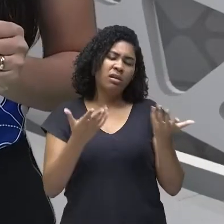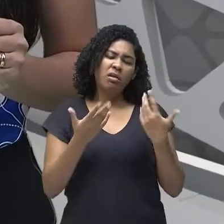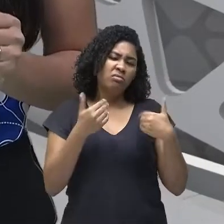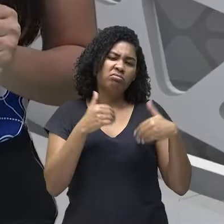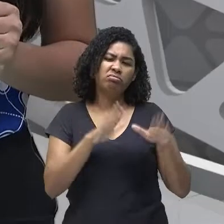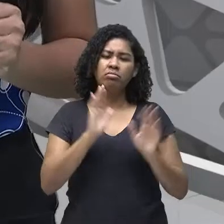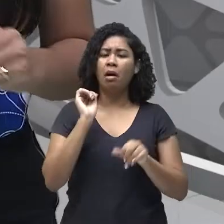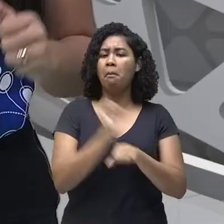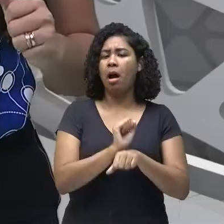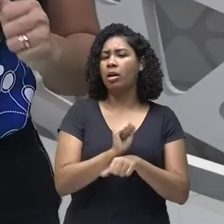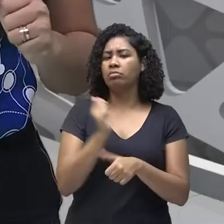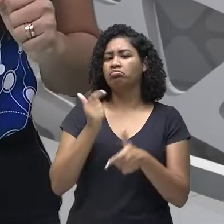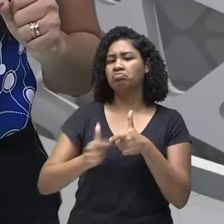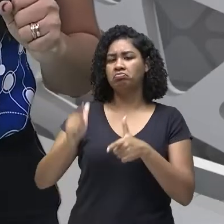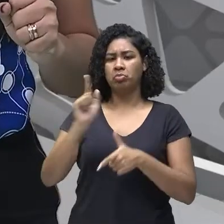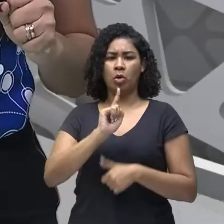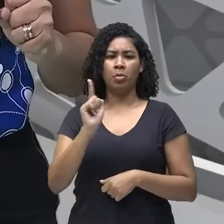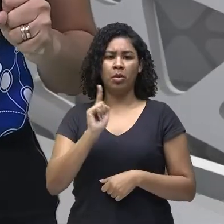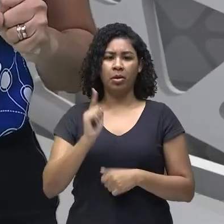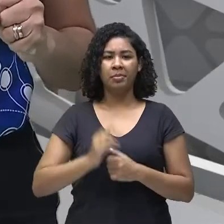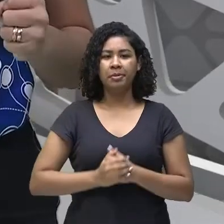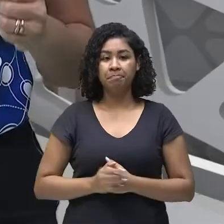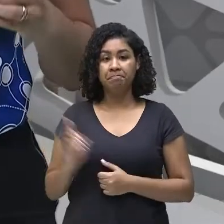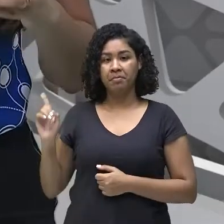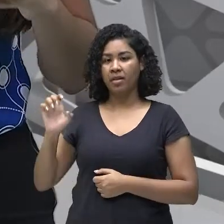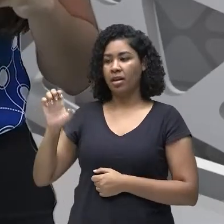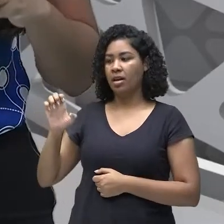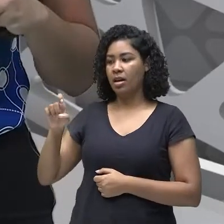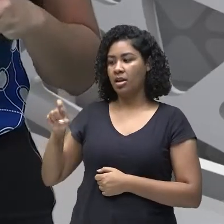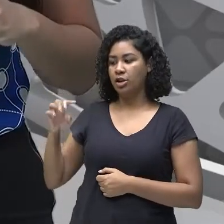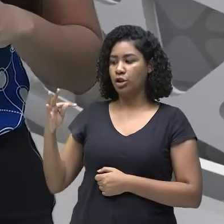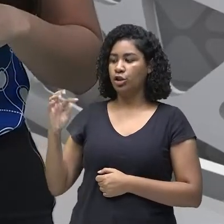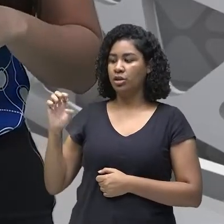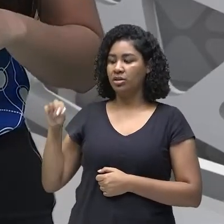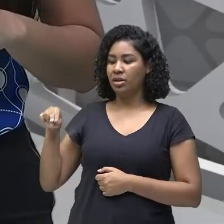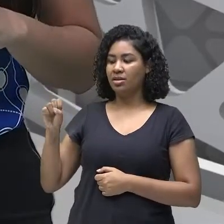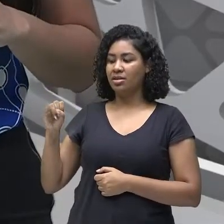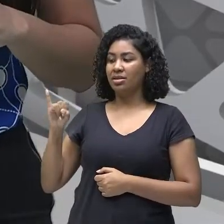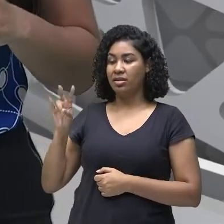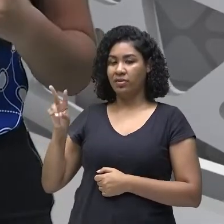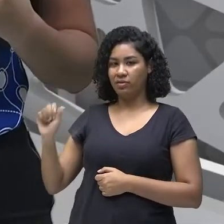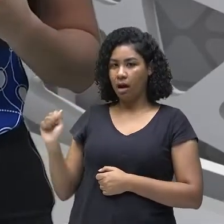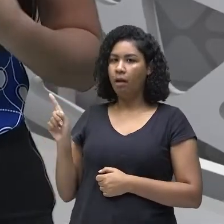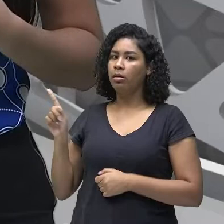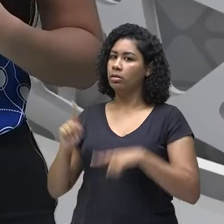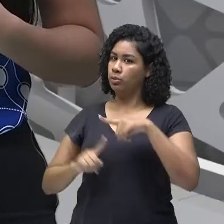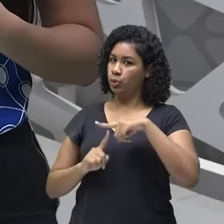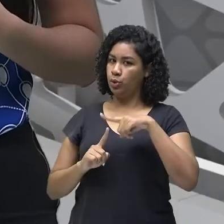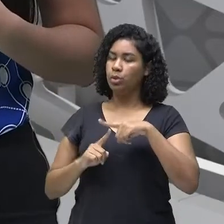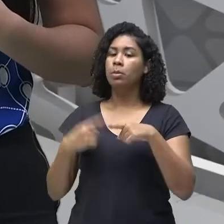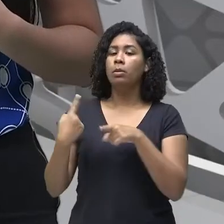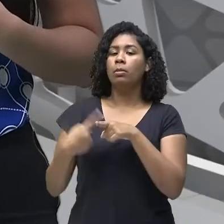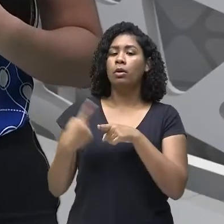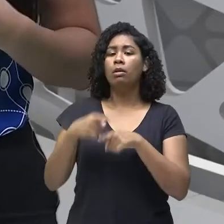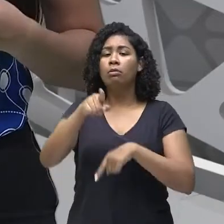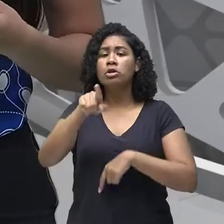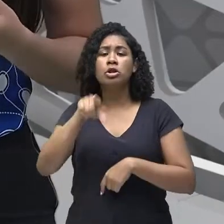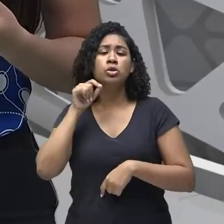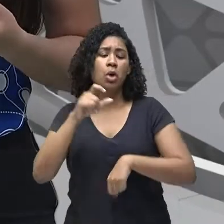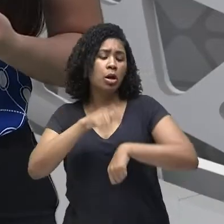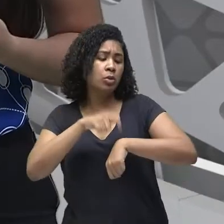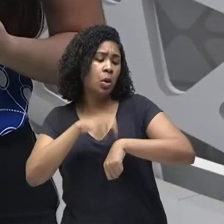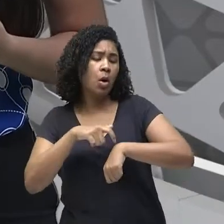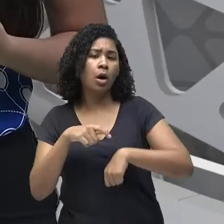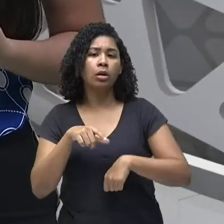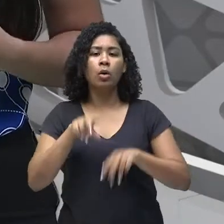vai já ver, né? Qual é a diferença entre elas. Essa leitura extensiva, você decide o tempo,